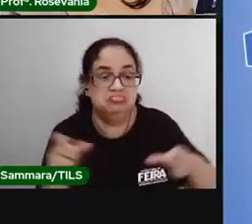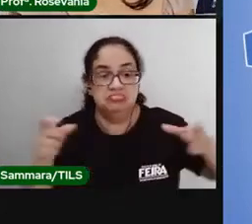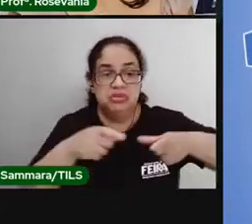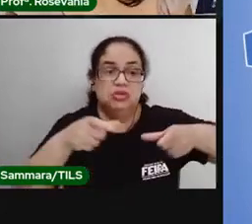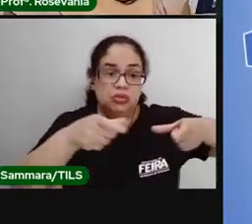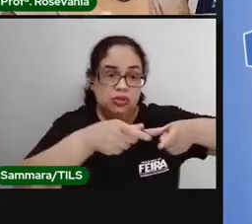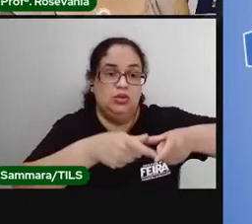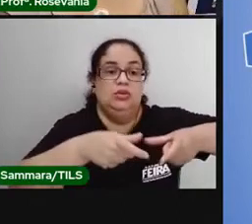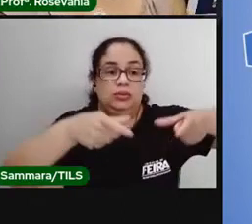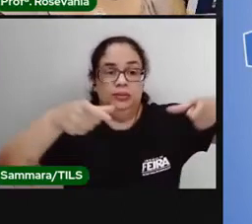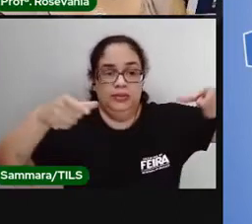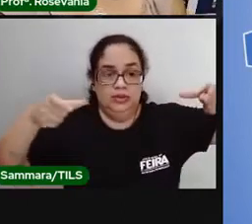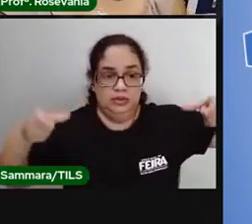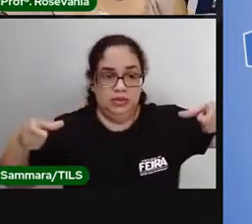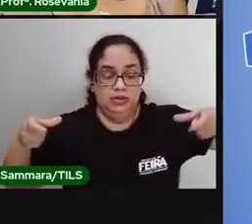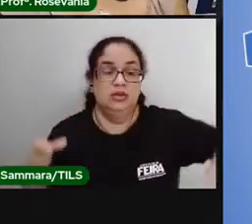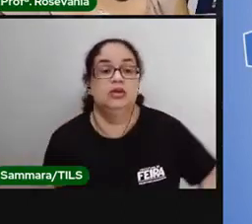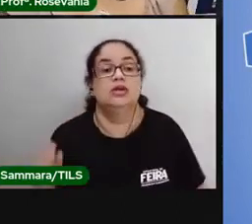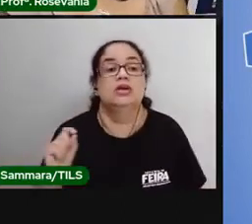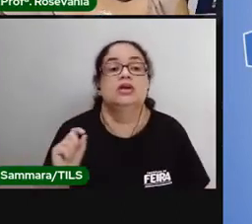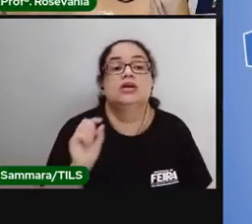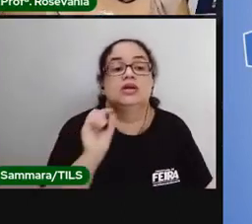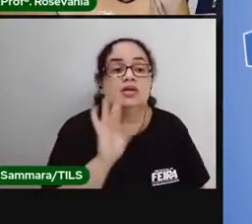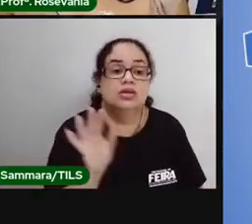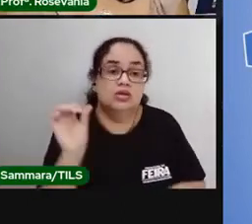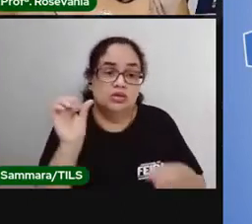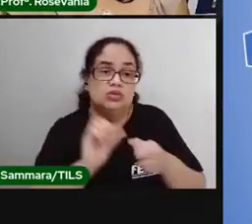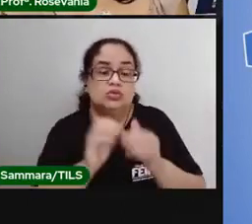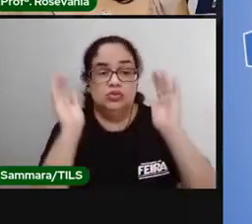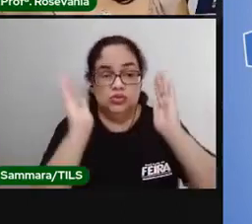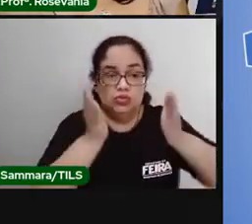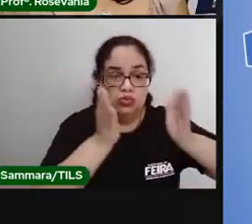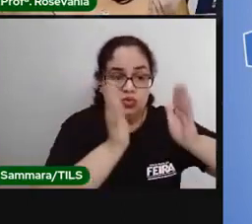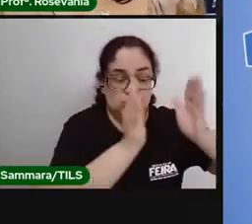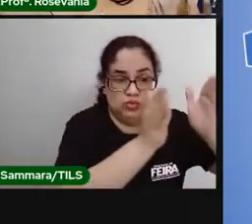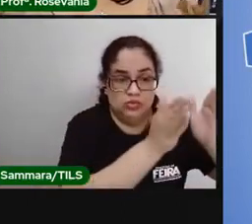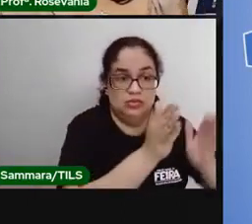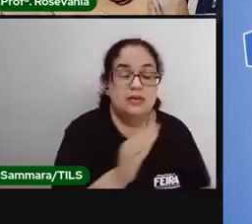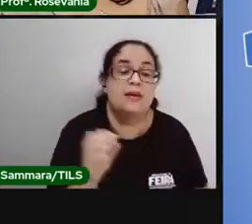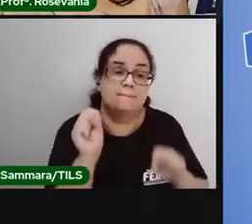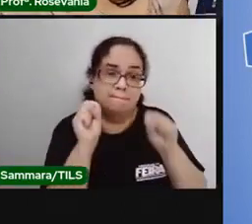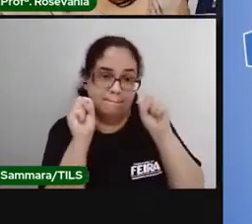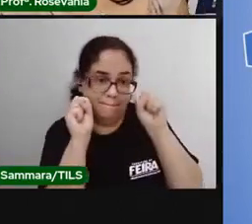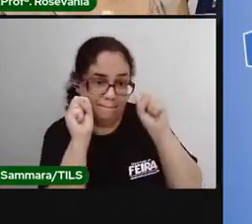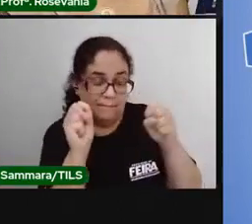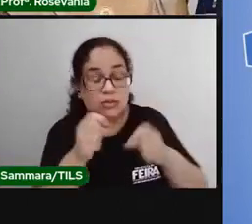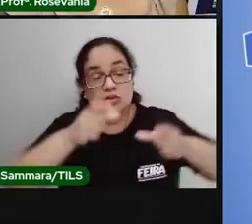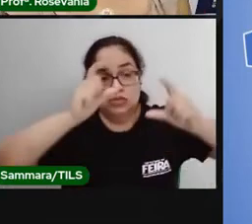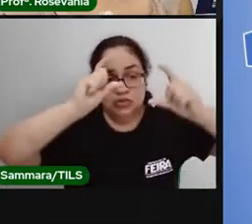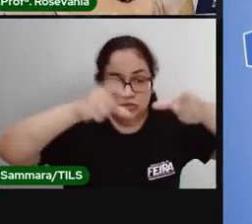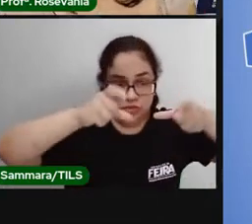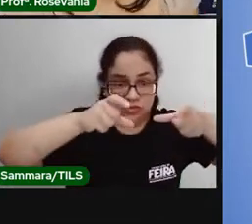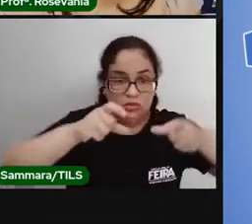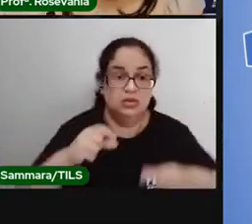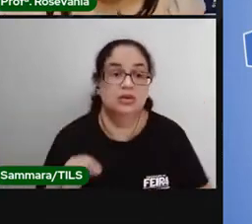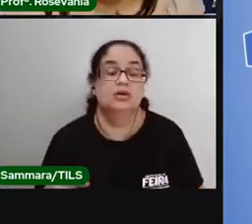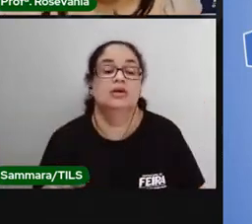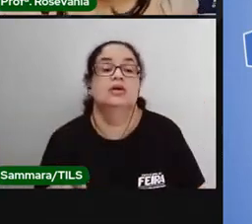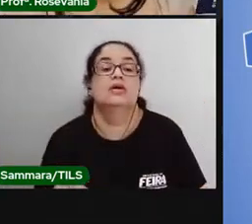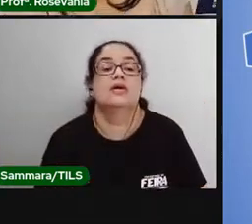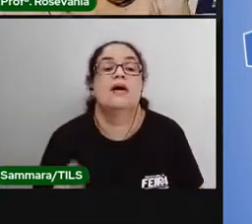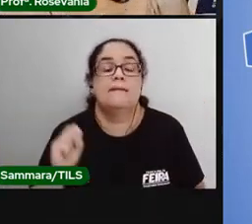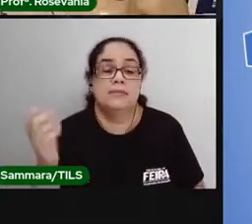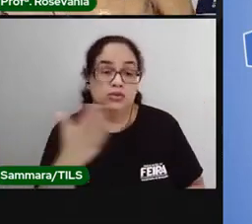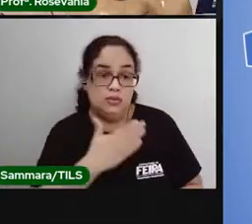para o espaço maior. Só para a gente fazer, né, uma escala desses espaços que a gente pode considerar como lugar, eu posso começar pela